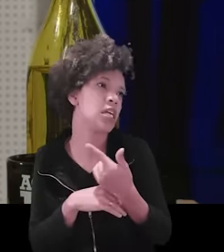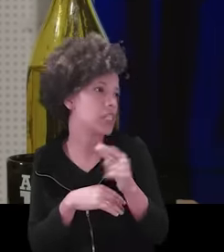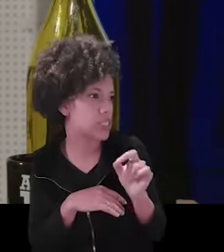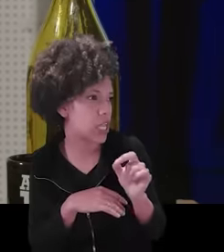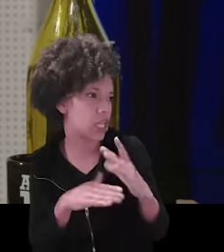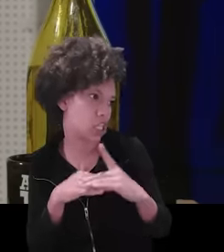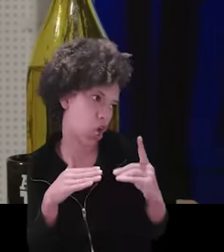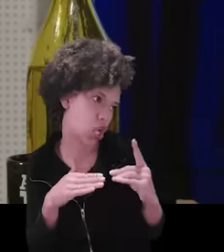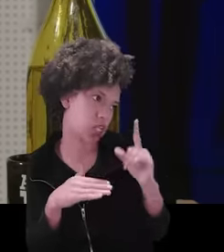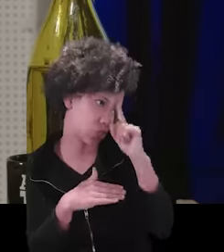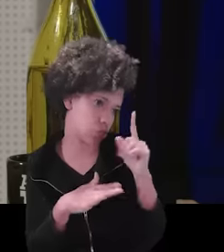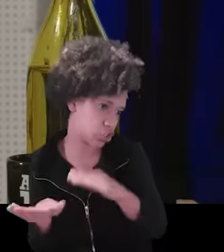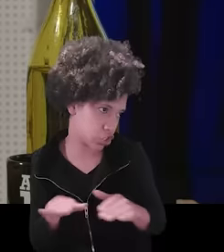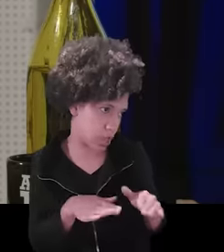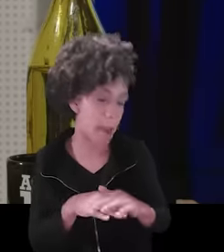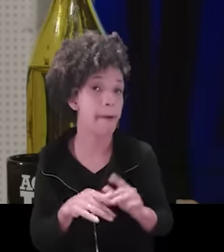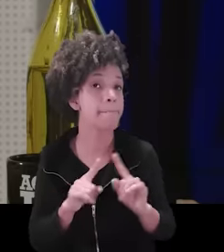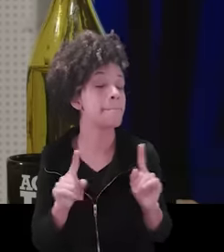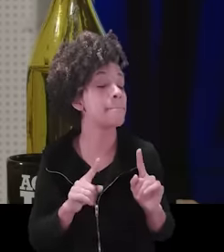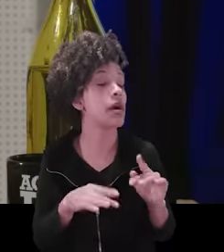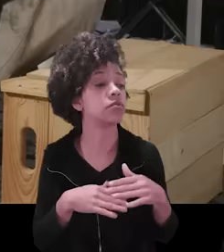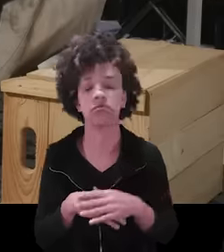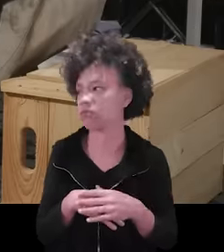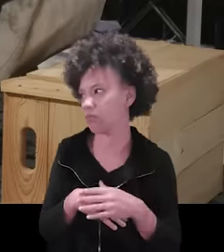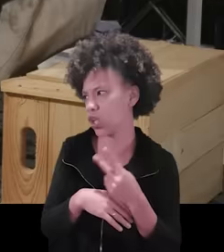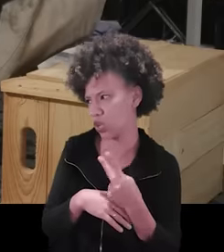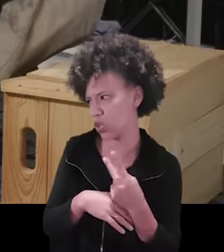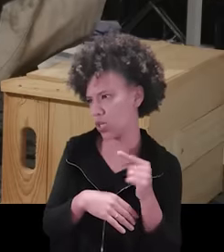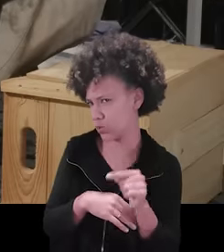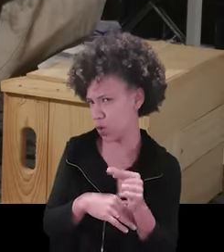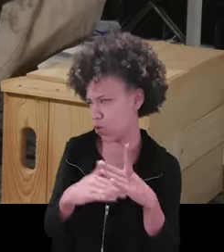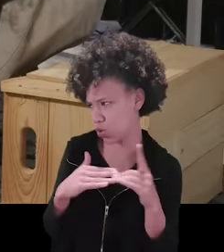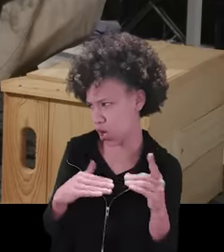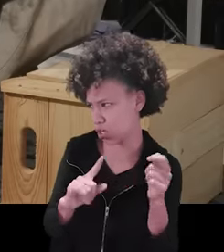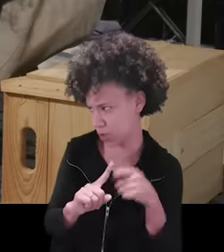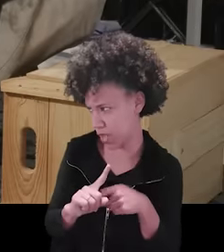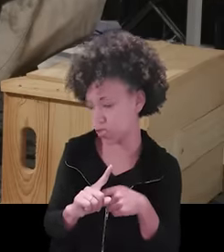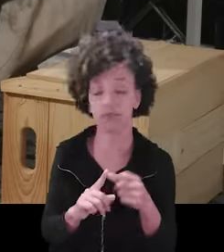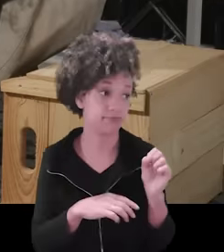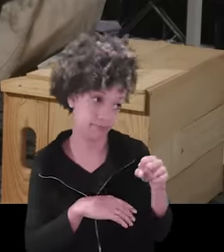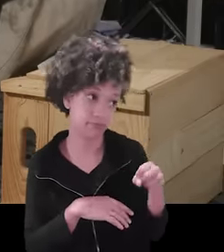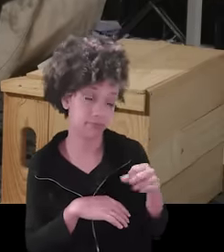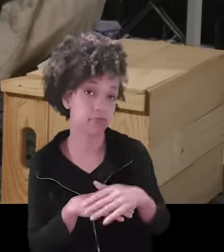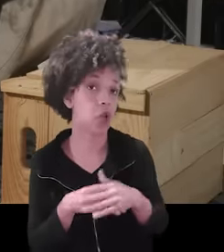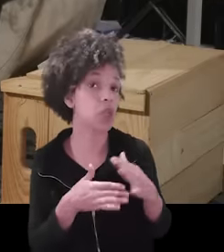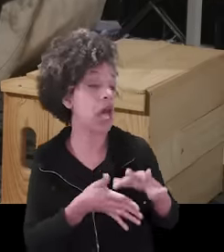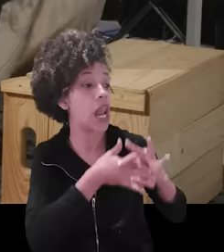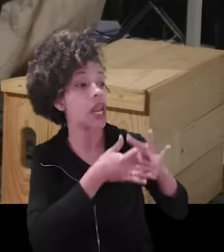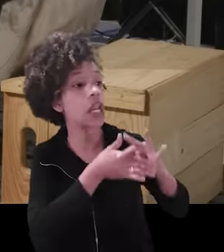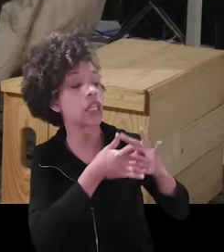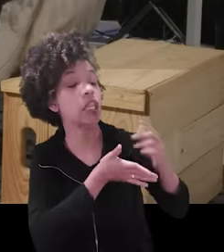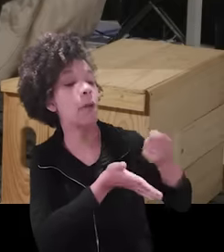de $100 o dia quando o cara é um mês quando o cara ele